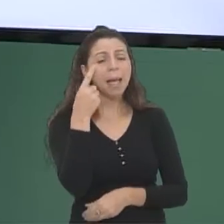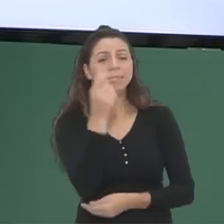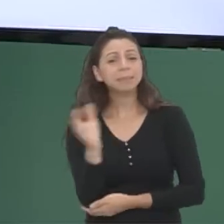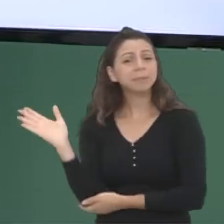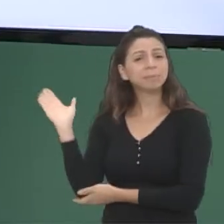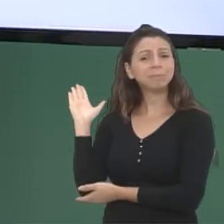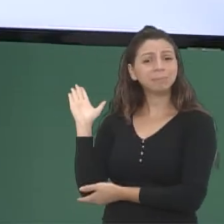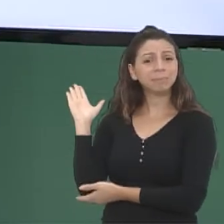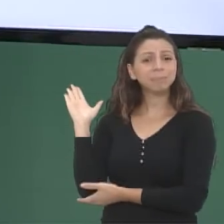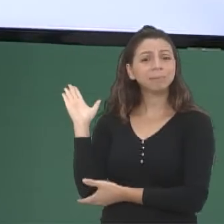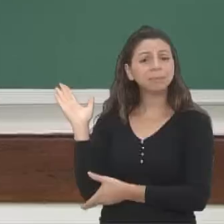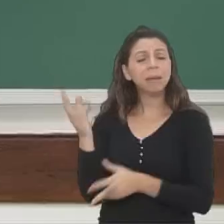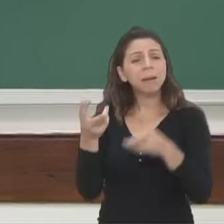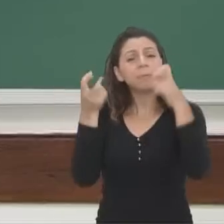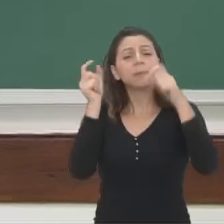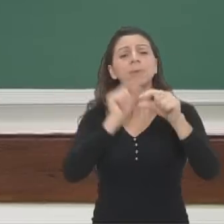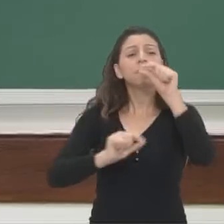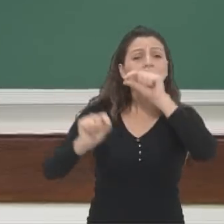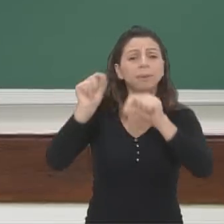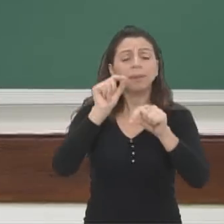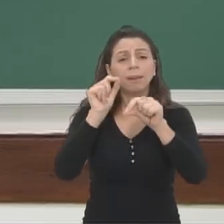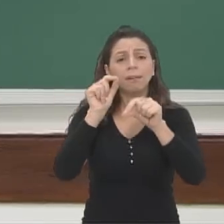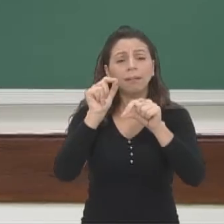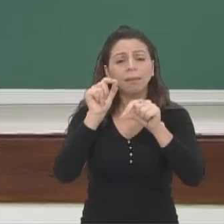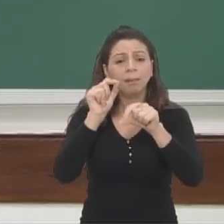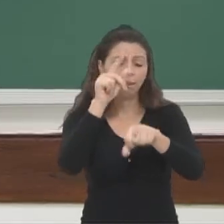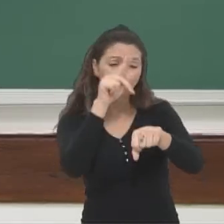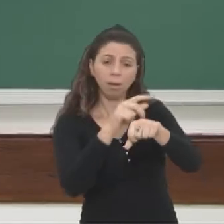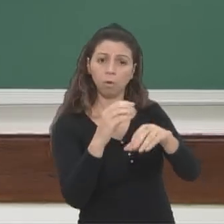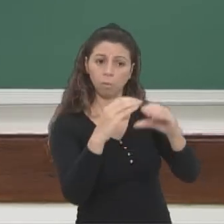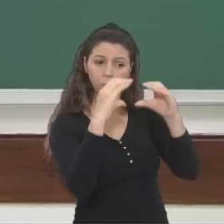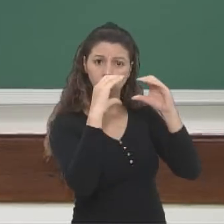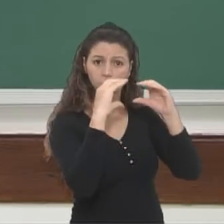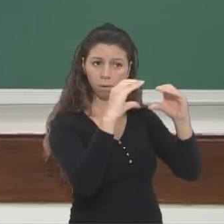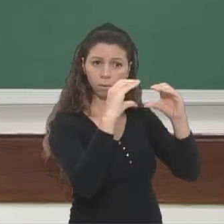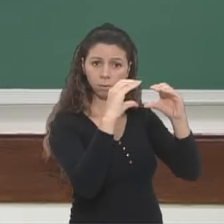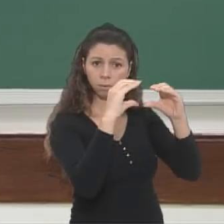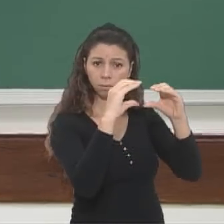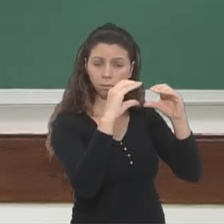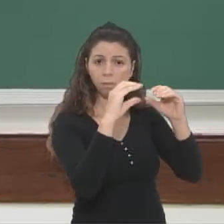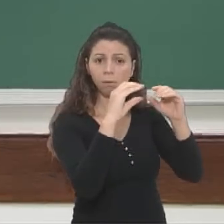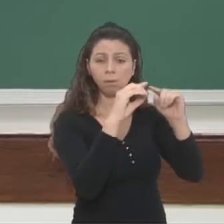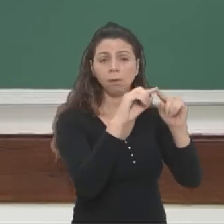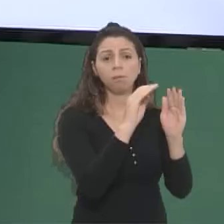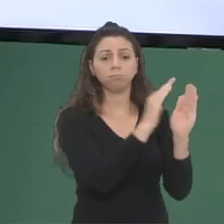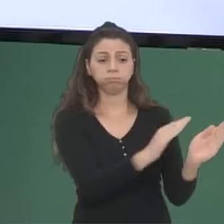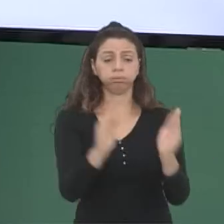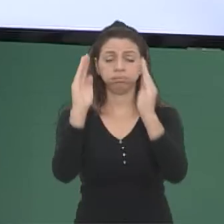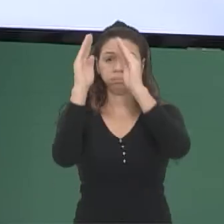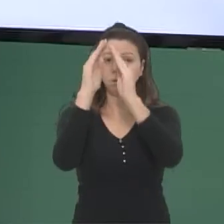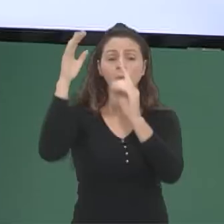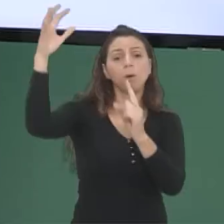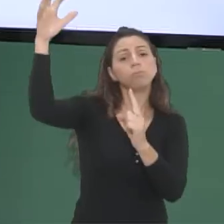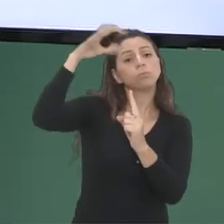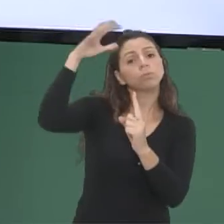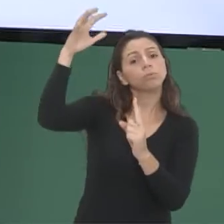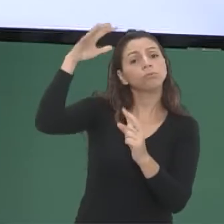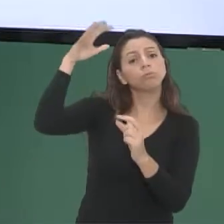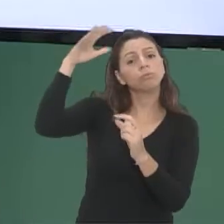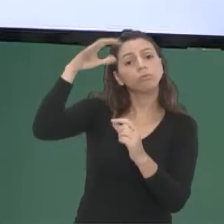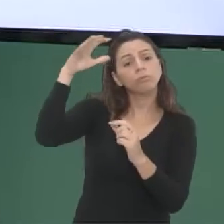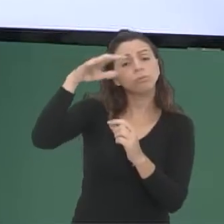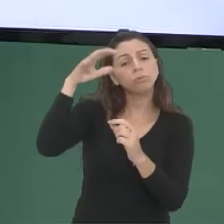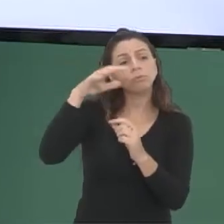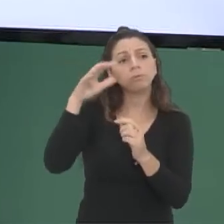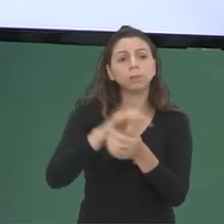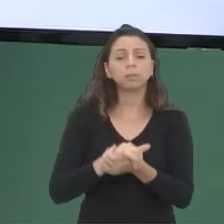a rocha matriz e a ação da chuva, dos líquens, né, de outros seres vivos que